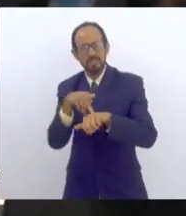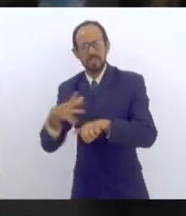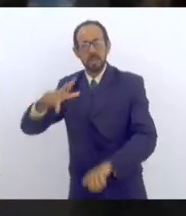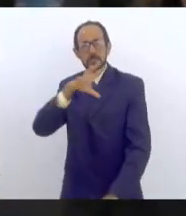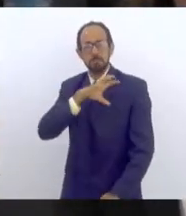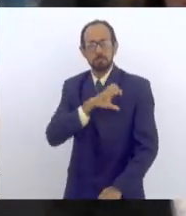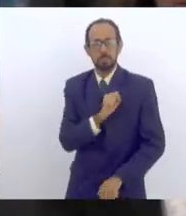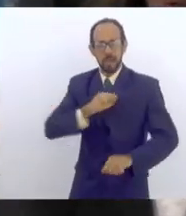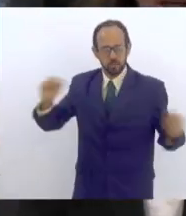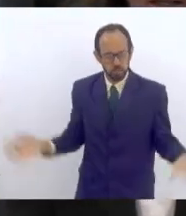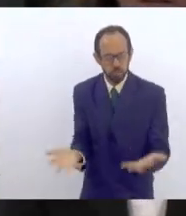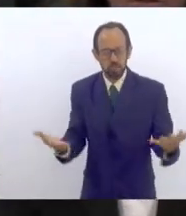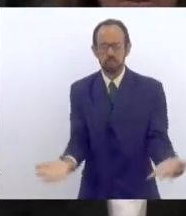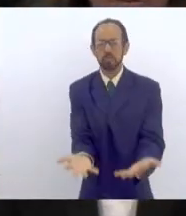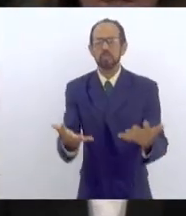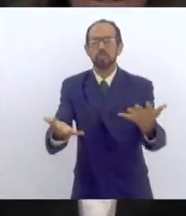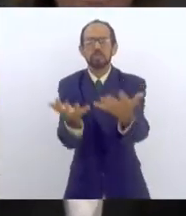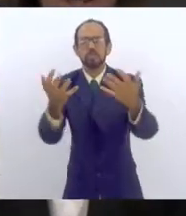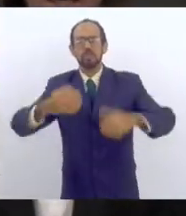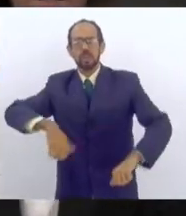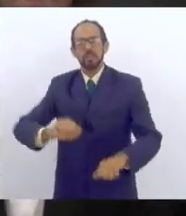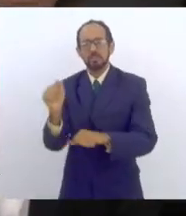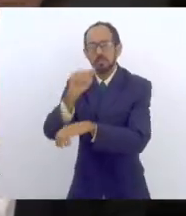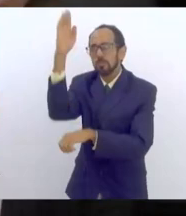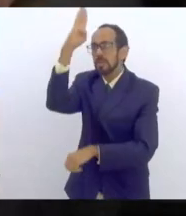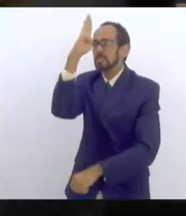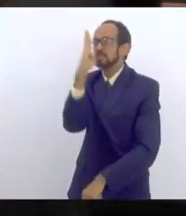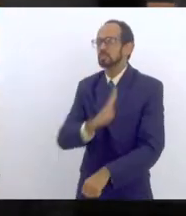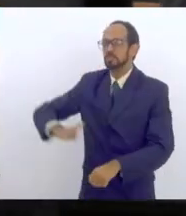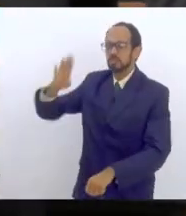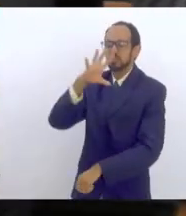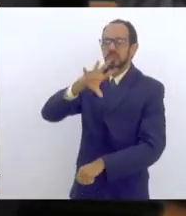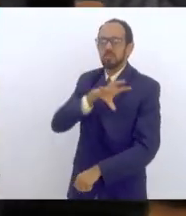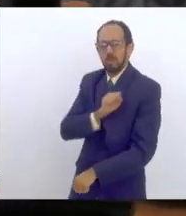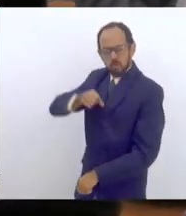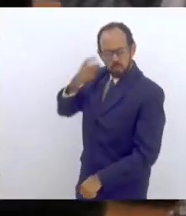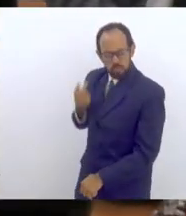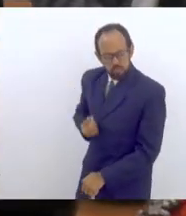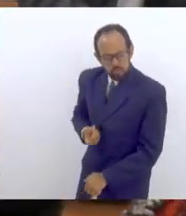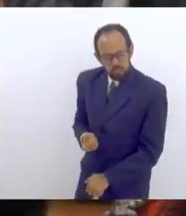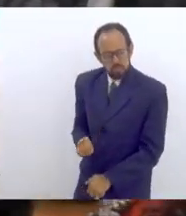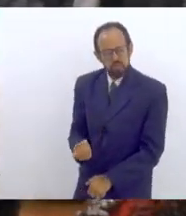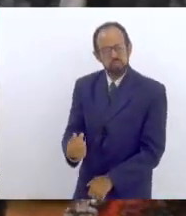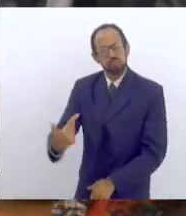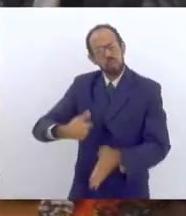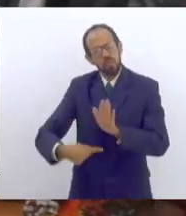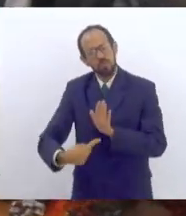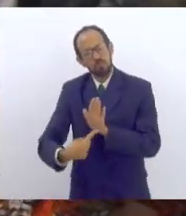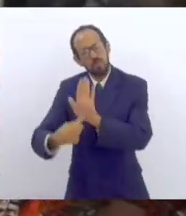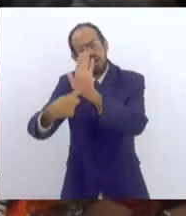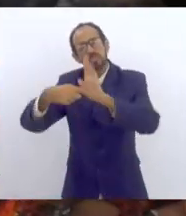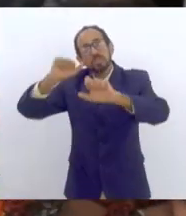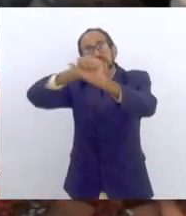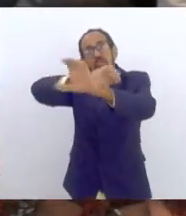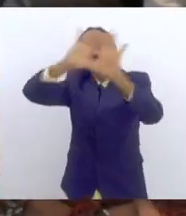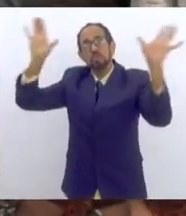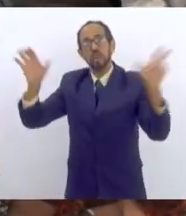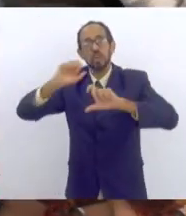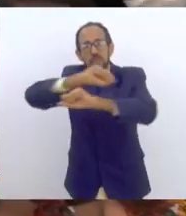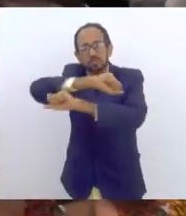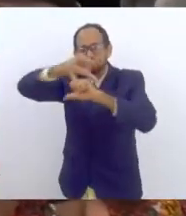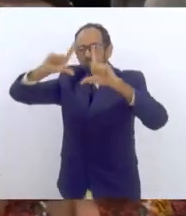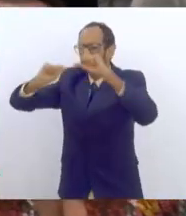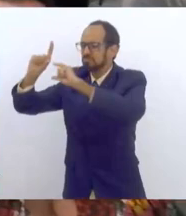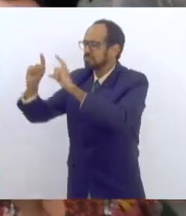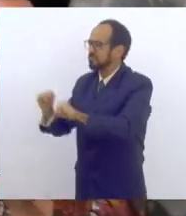da salvação. Brasil de amor eterno, seja símbolo. Olá para o que